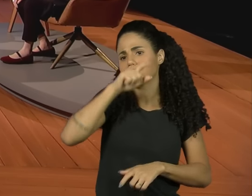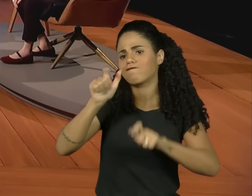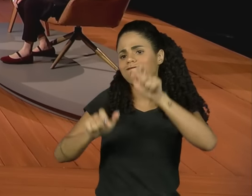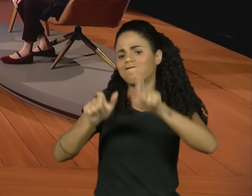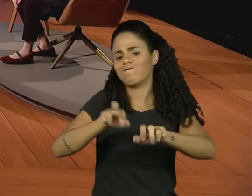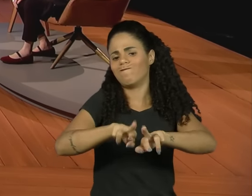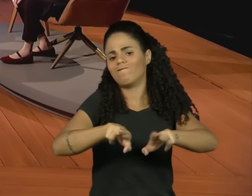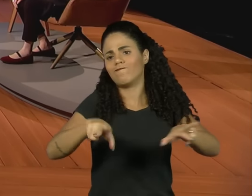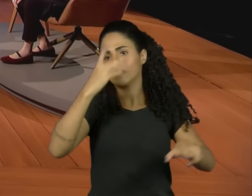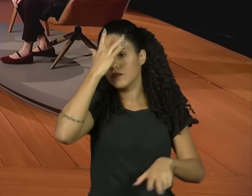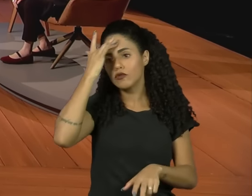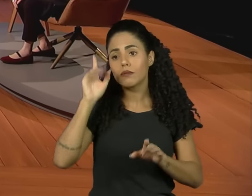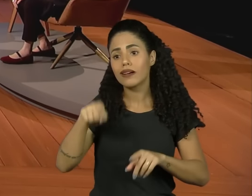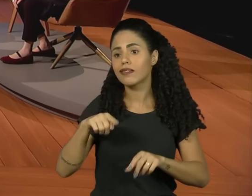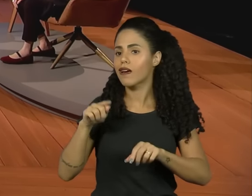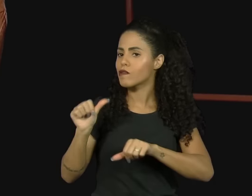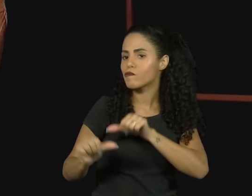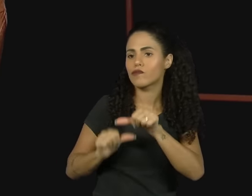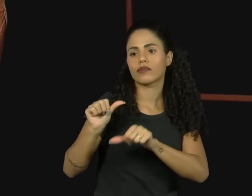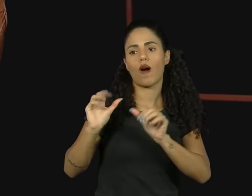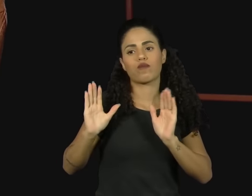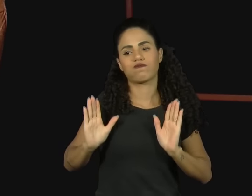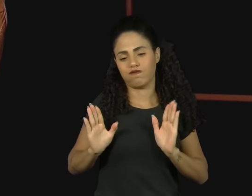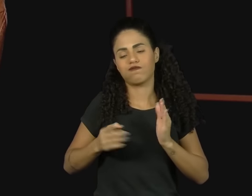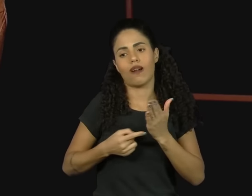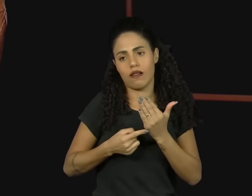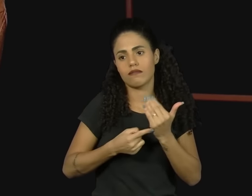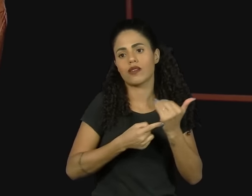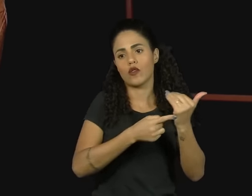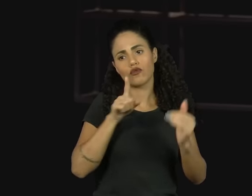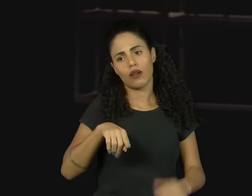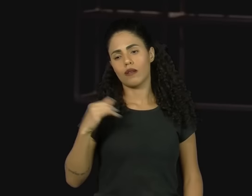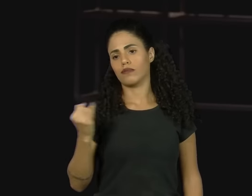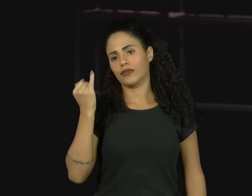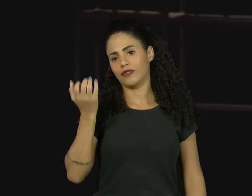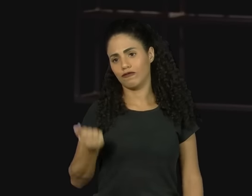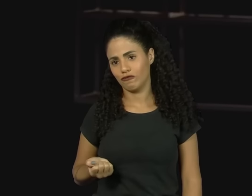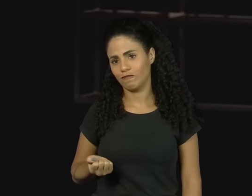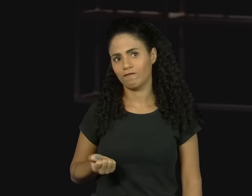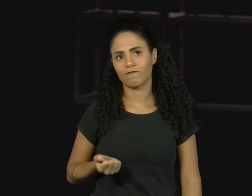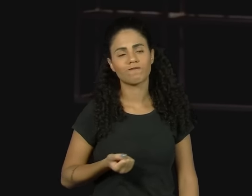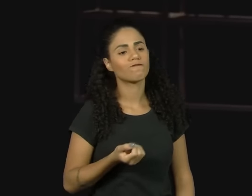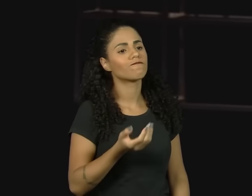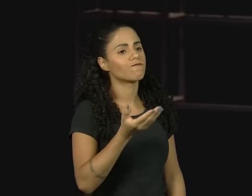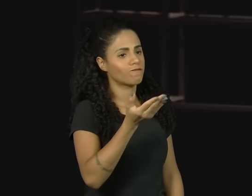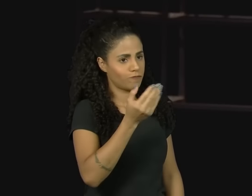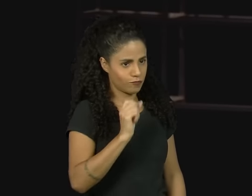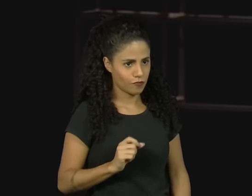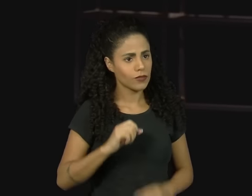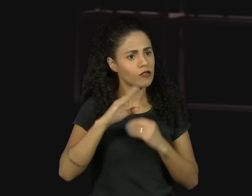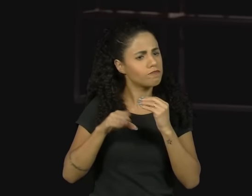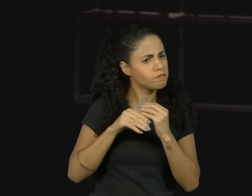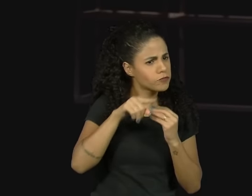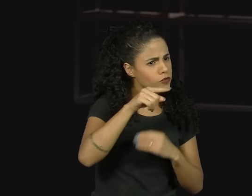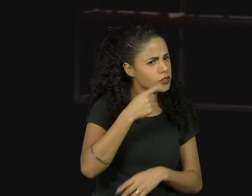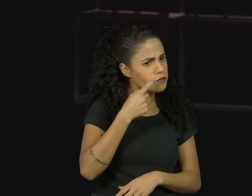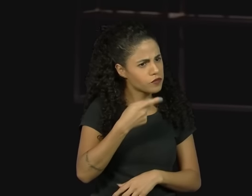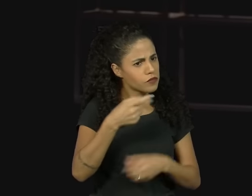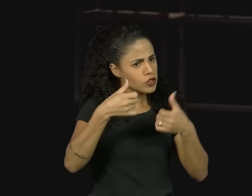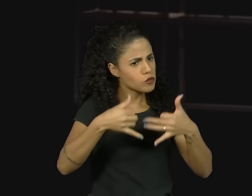são revolucionários. Sim. E são importantes. Constanza, pegando o gancho nisso que você está